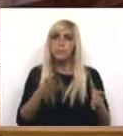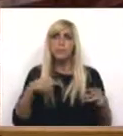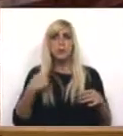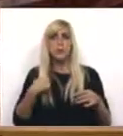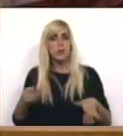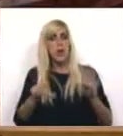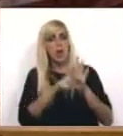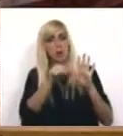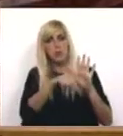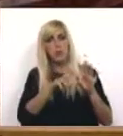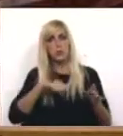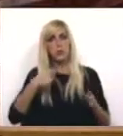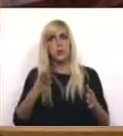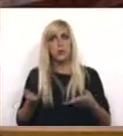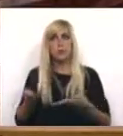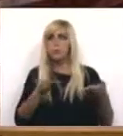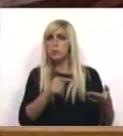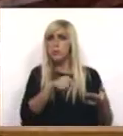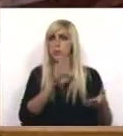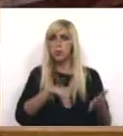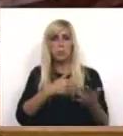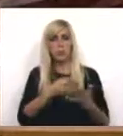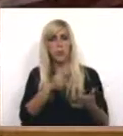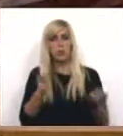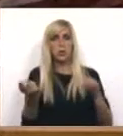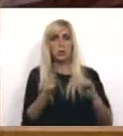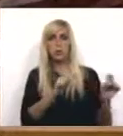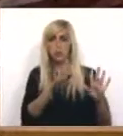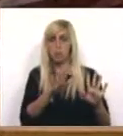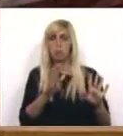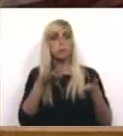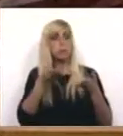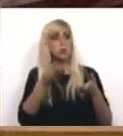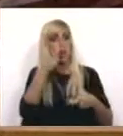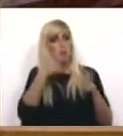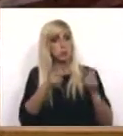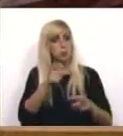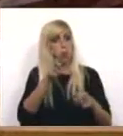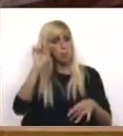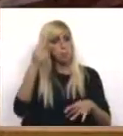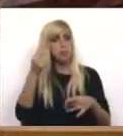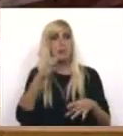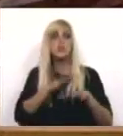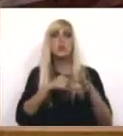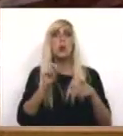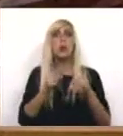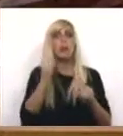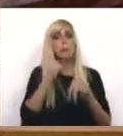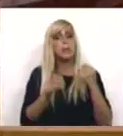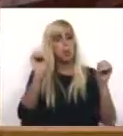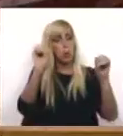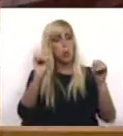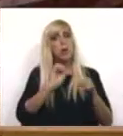iniciativa legislativa que os Verdes trazem hoje também para discussão, ajudar as pessoas a saber reagir perante o perigo de